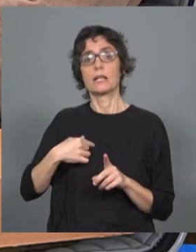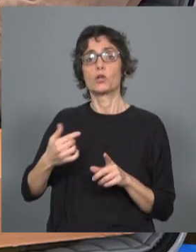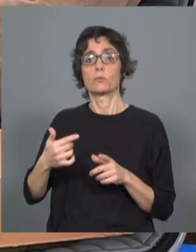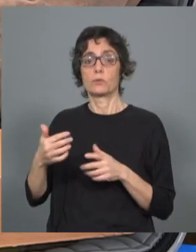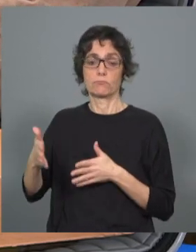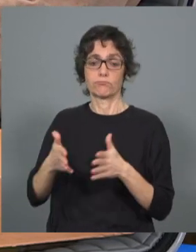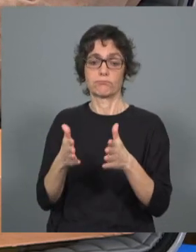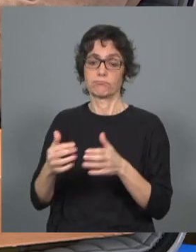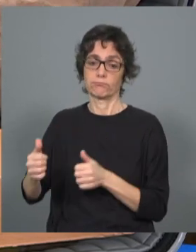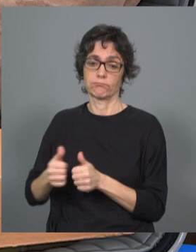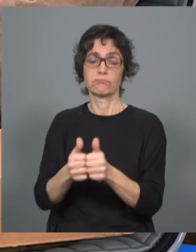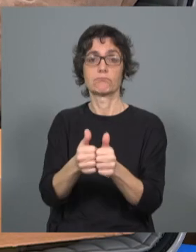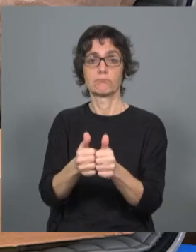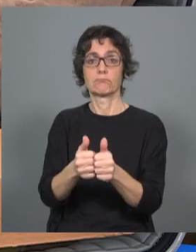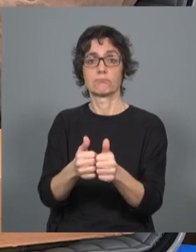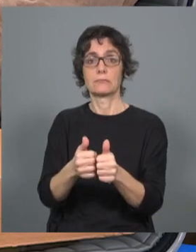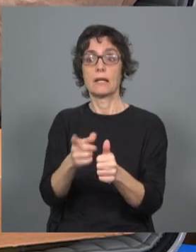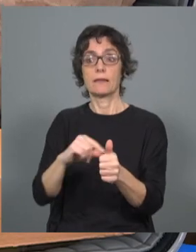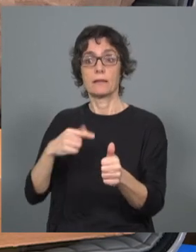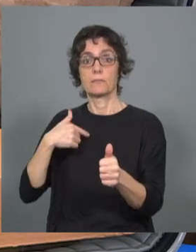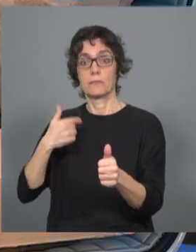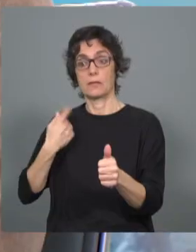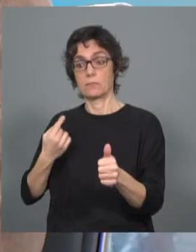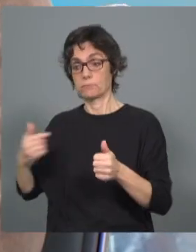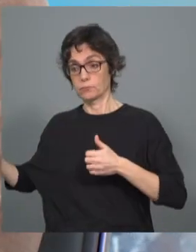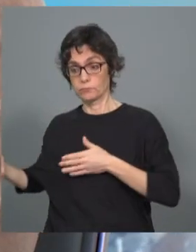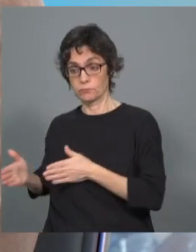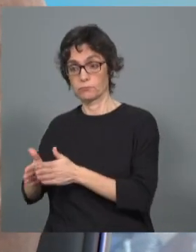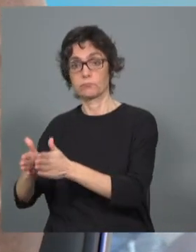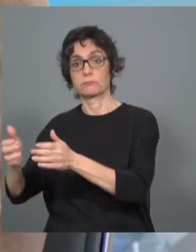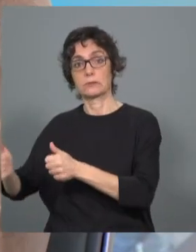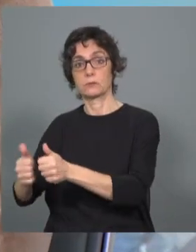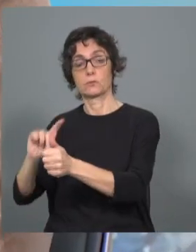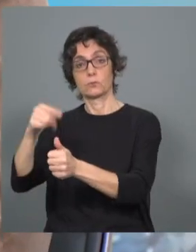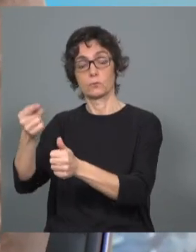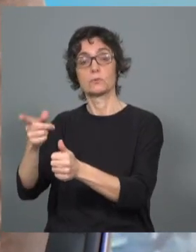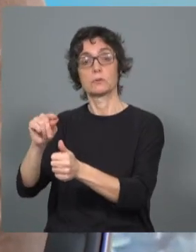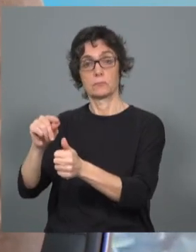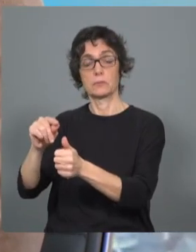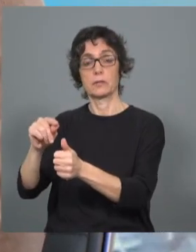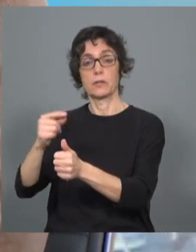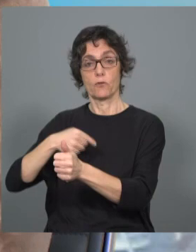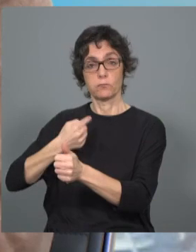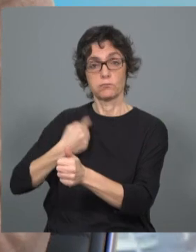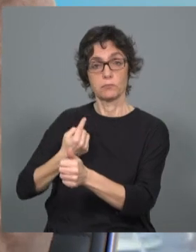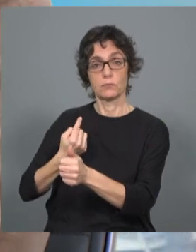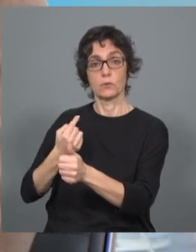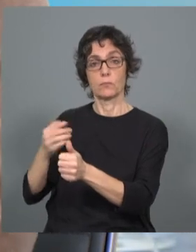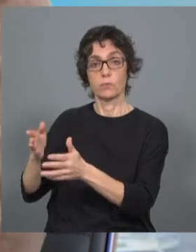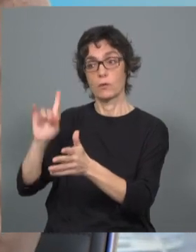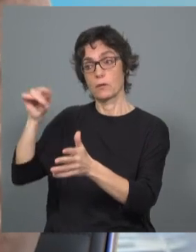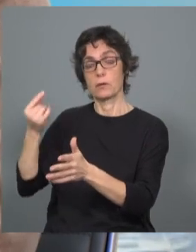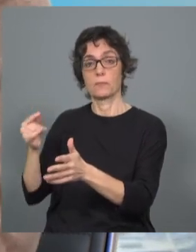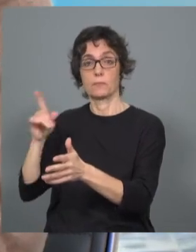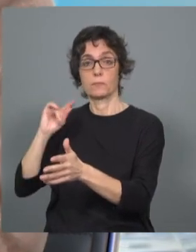processo com a Mónica, depois fiz os 2 outros processos possíveis, os 2 outros caminhos possíveis, e isto foi mesmo